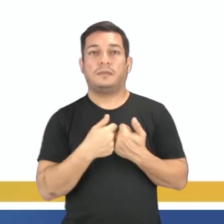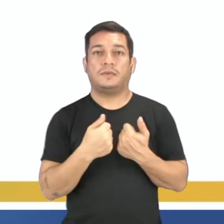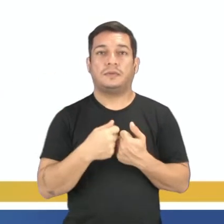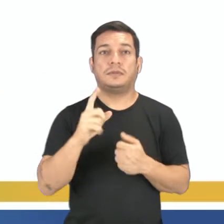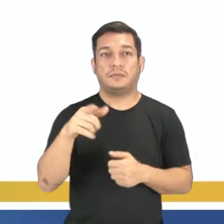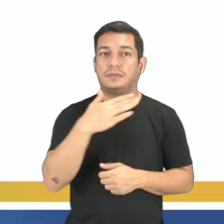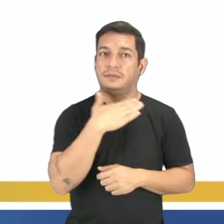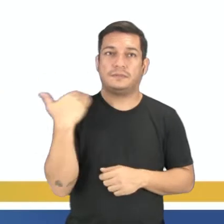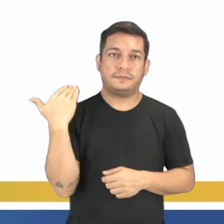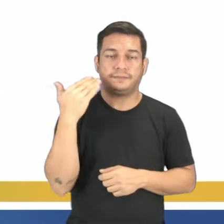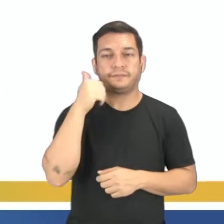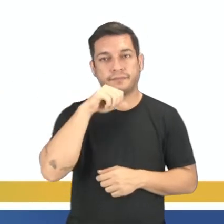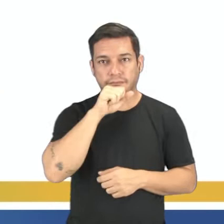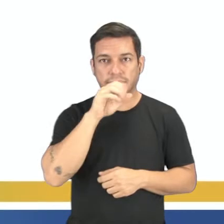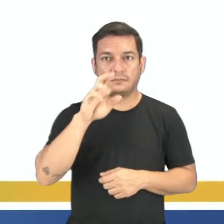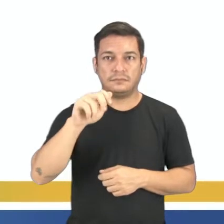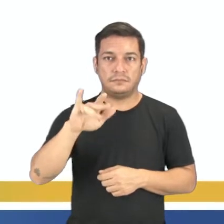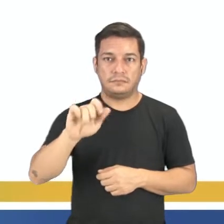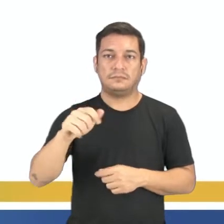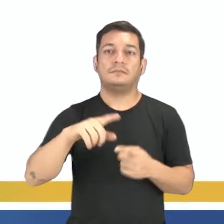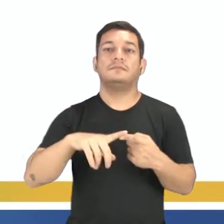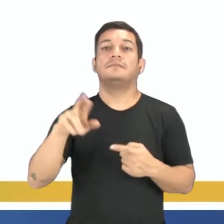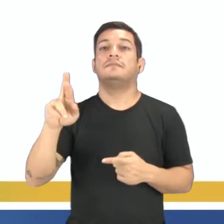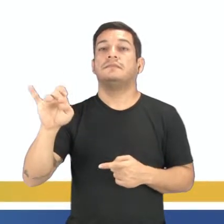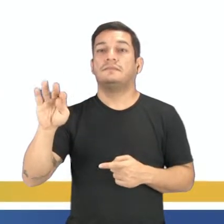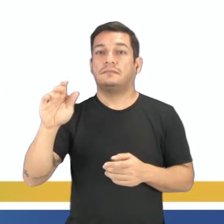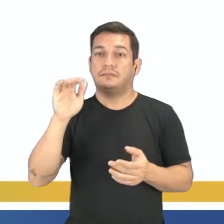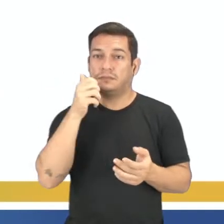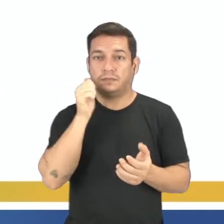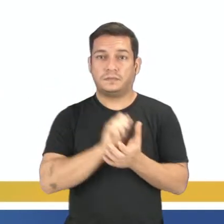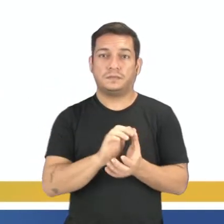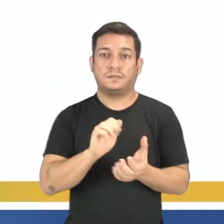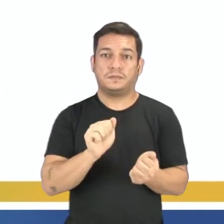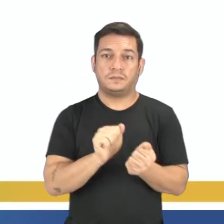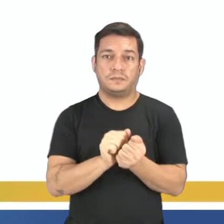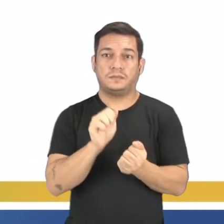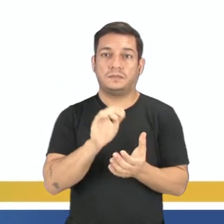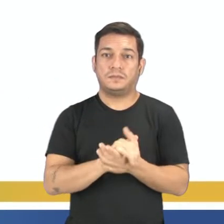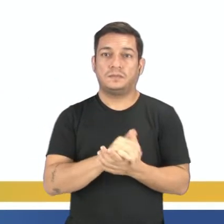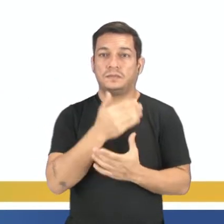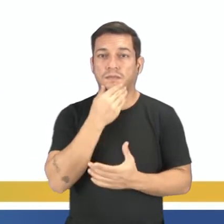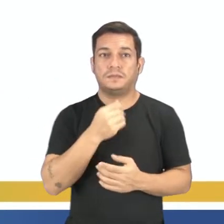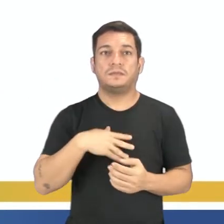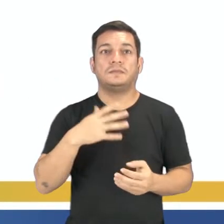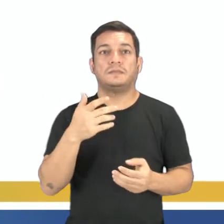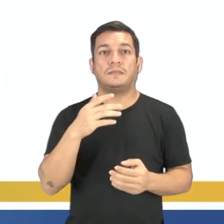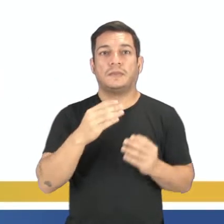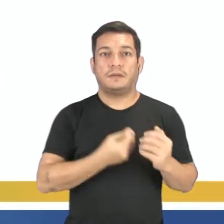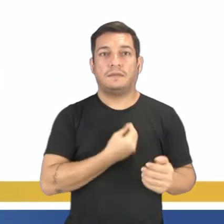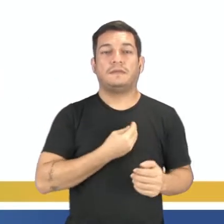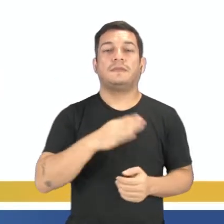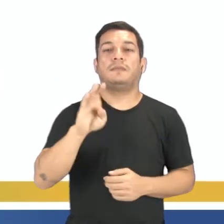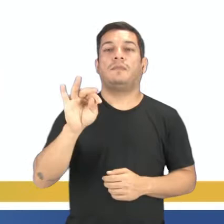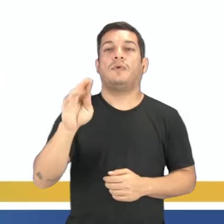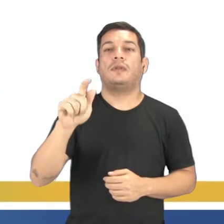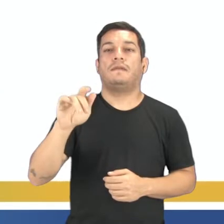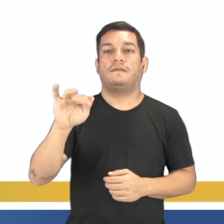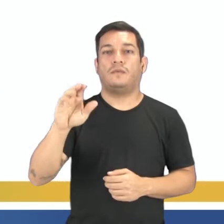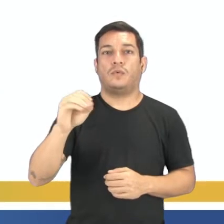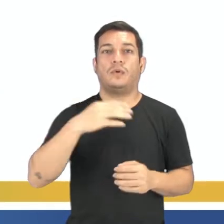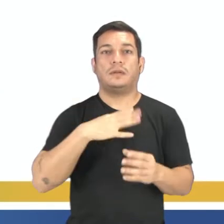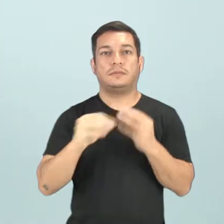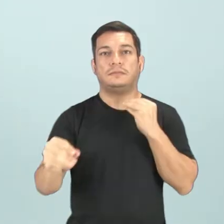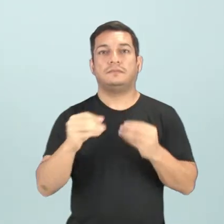de Camilo. Rita e o marido viviam em Botafogo e quando conseguia escapar da casa, ia encontrar